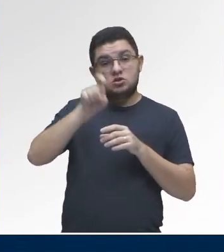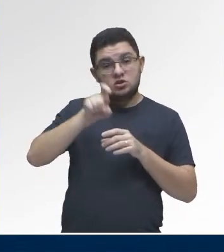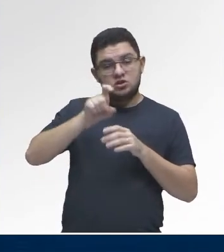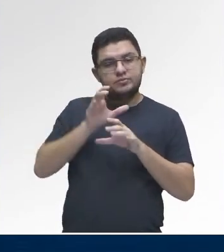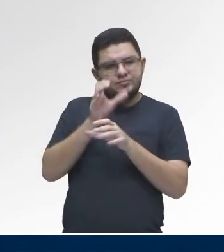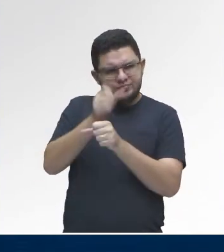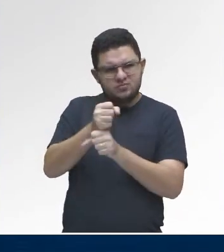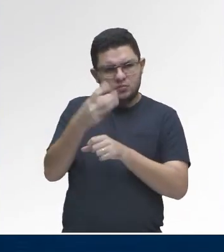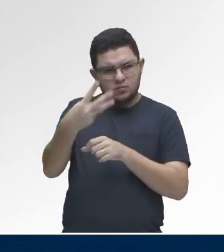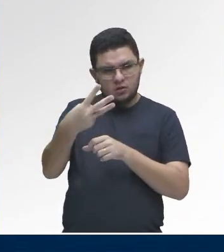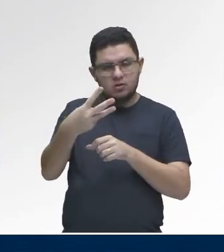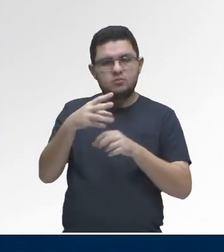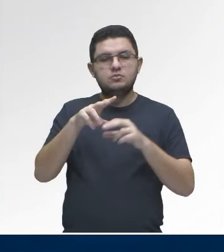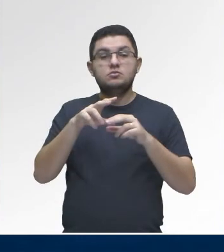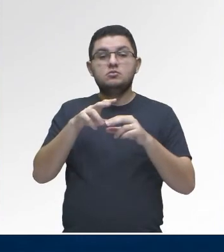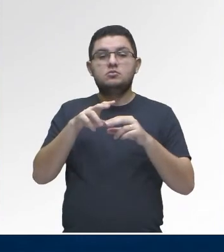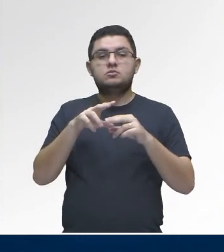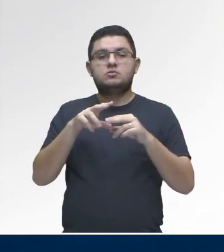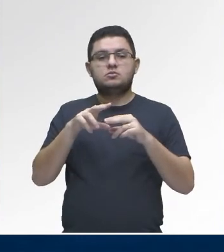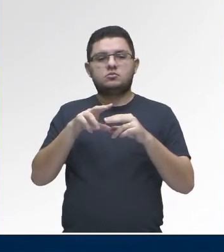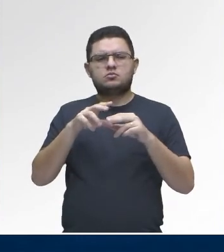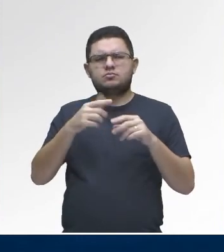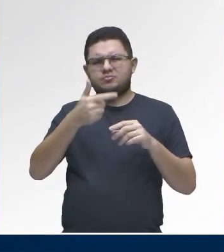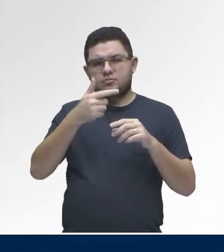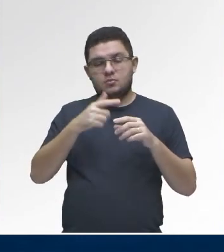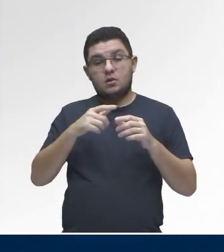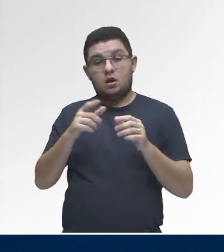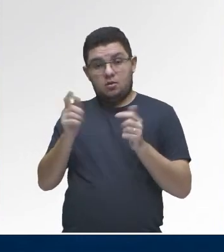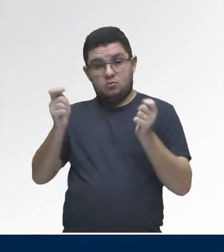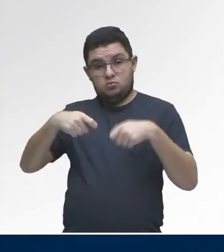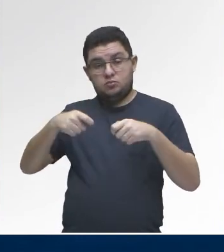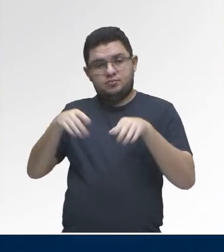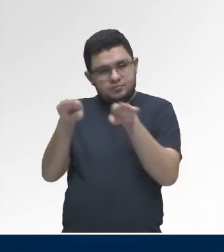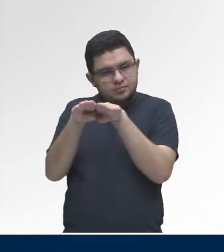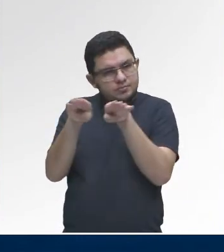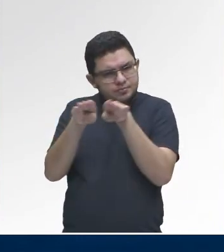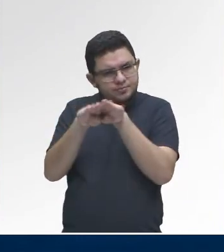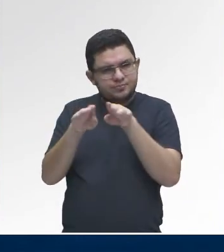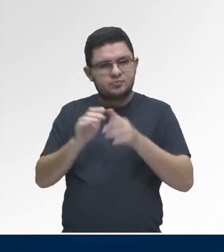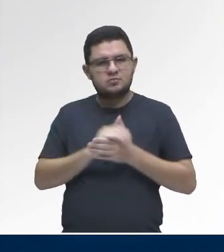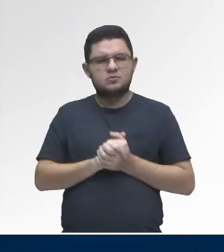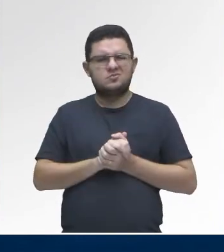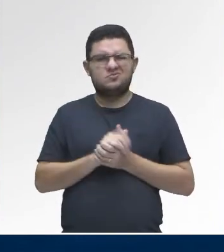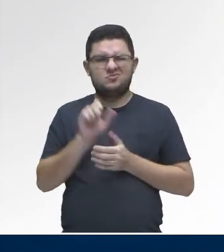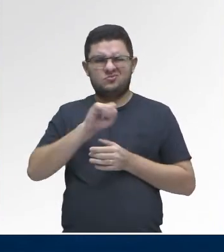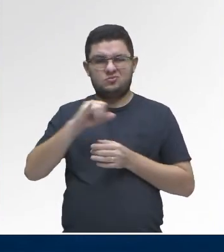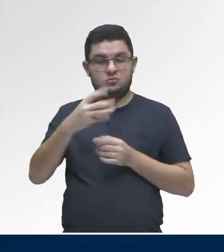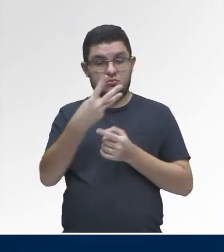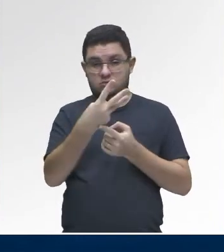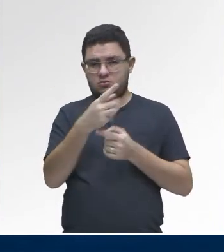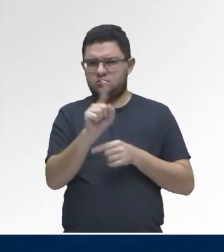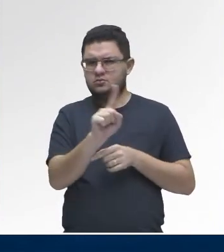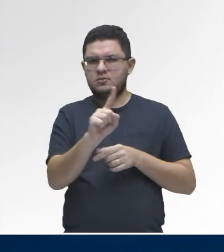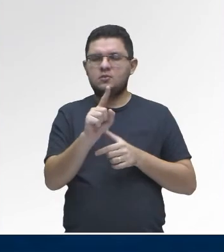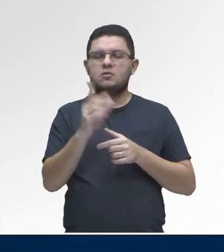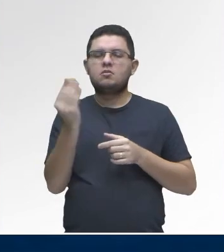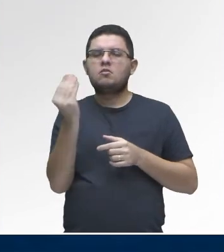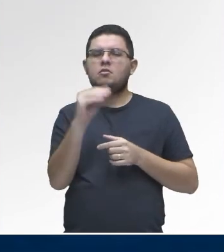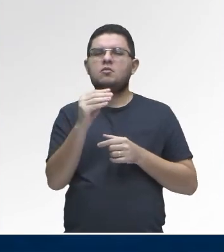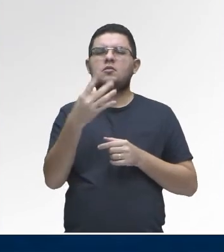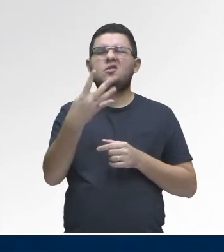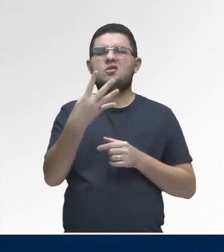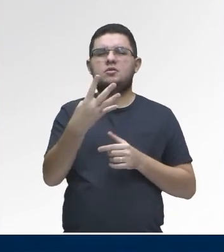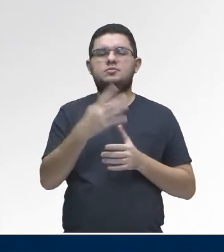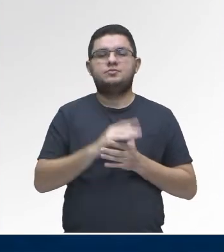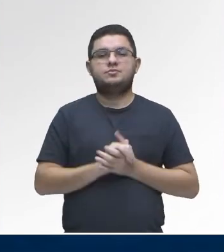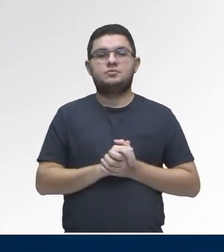Se por acaso eu colocar aqui nesse x um valor de 4, eu já não vou ter mais